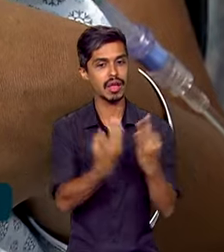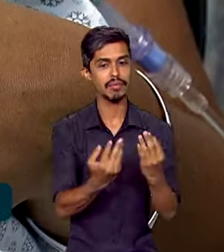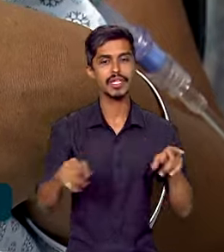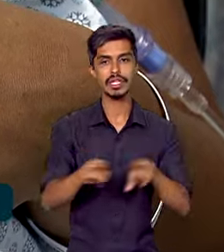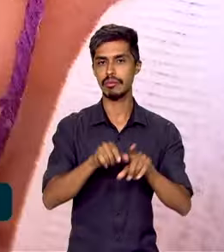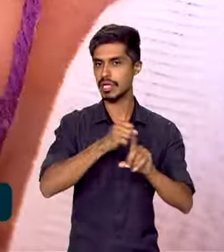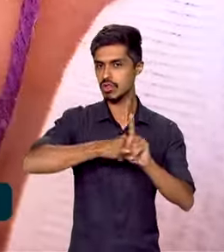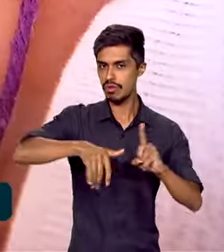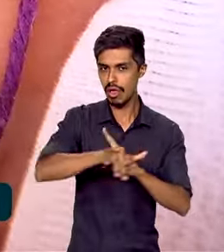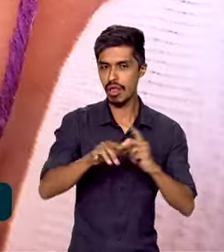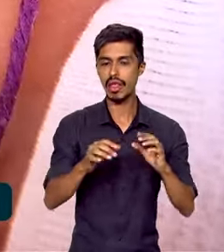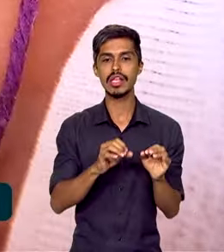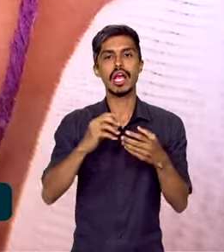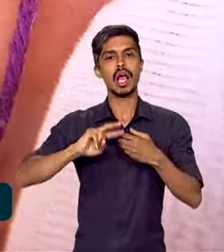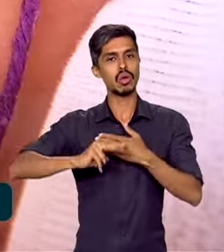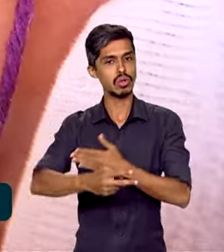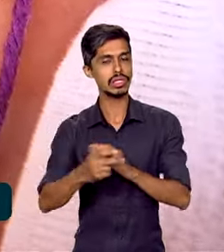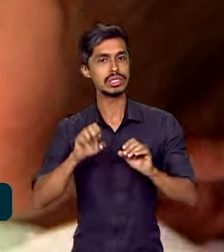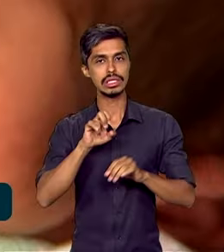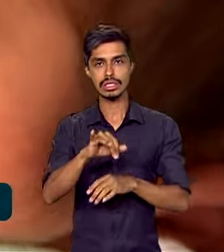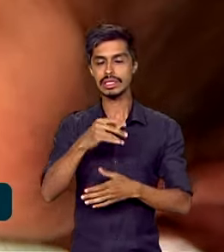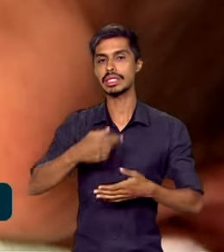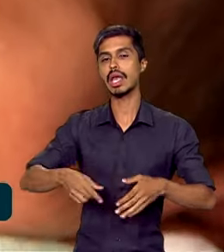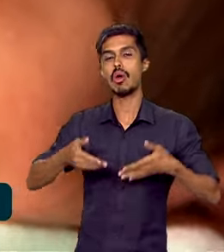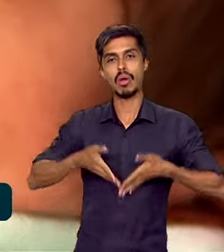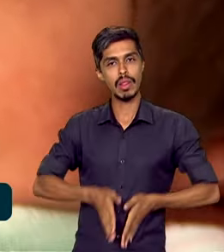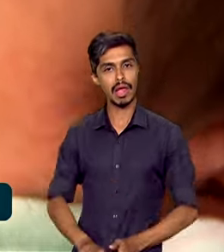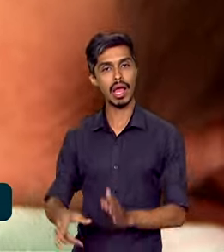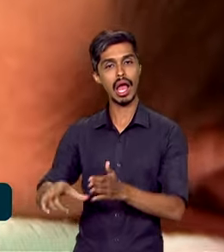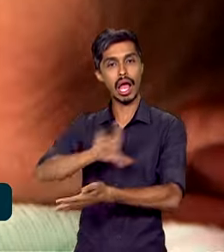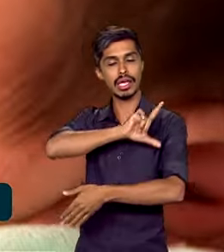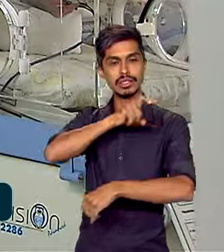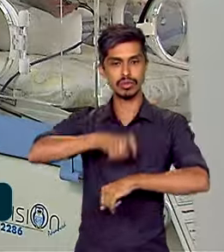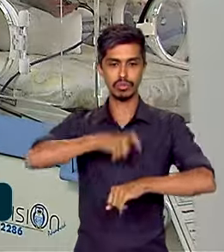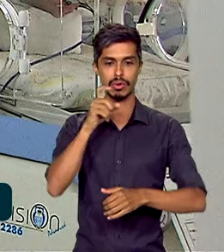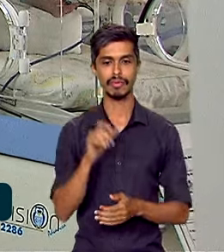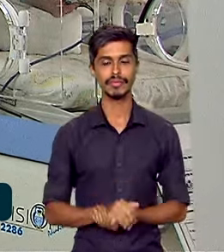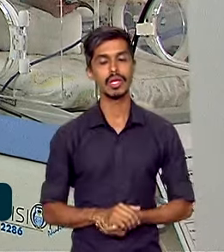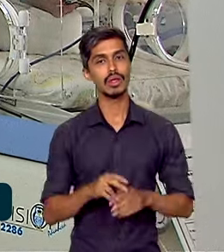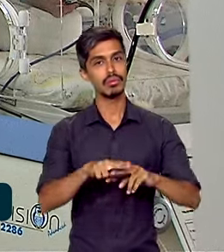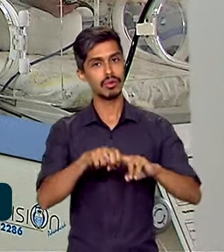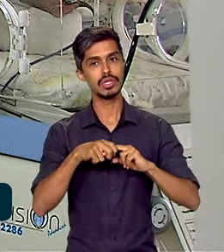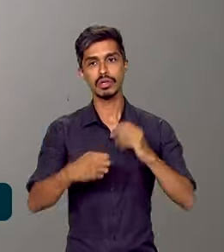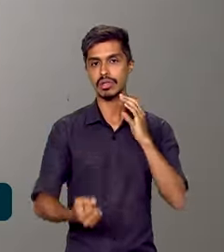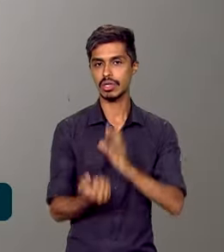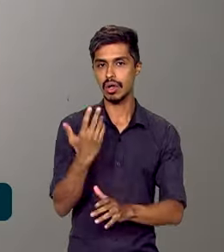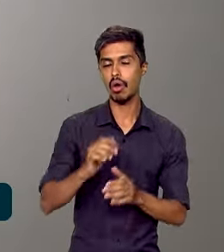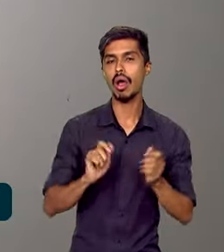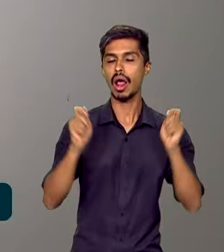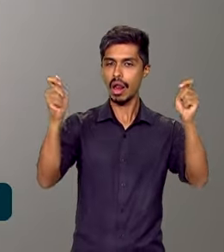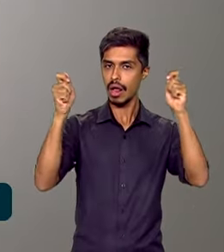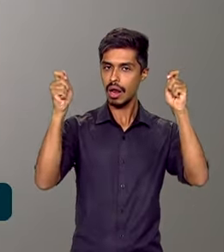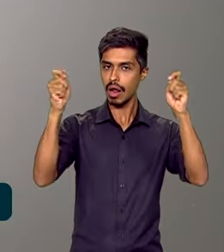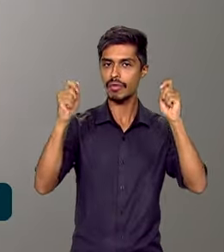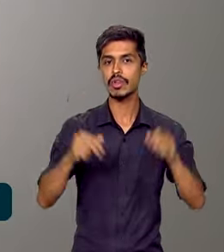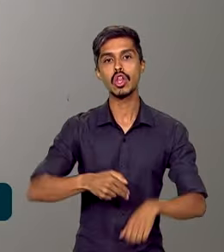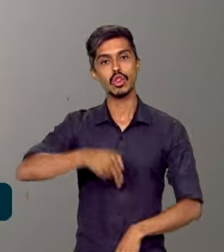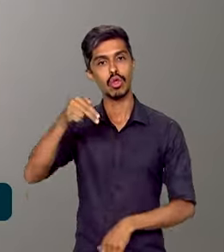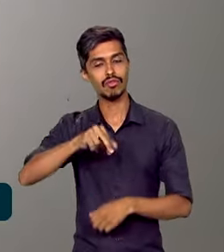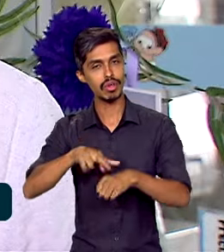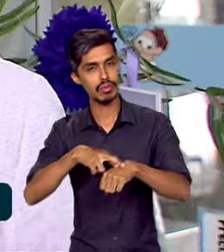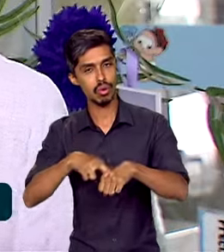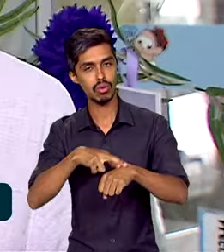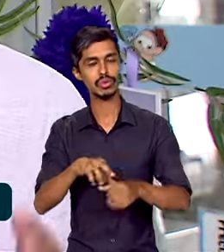sociedade para as consequências do Nascimento antecipado por isso foi criada a campanha Novembro